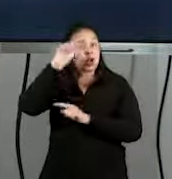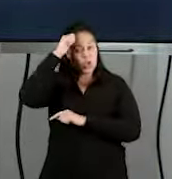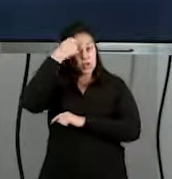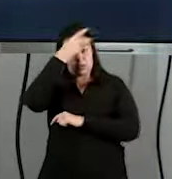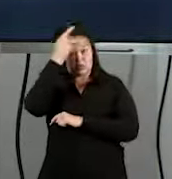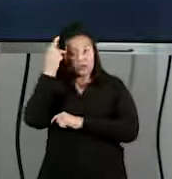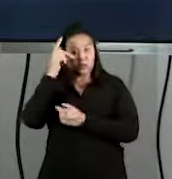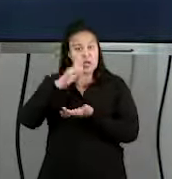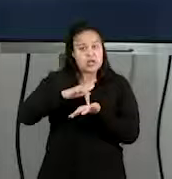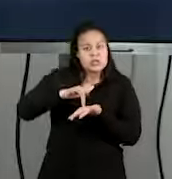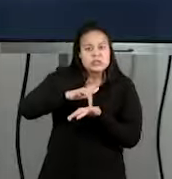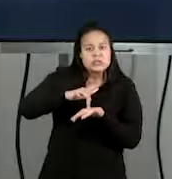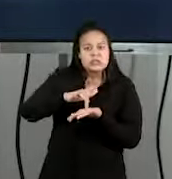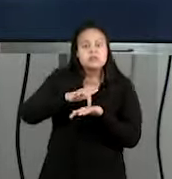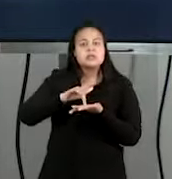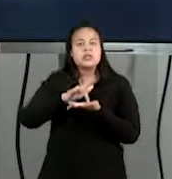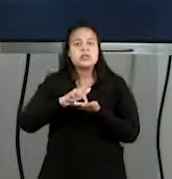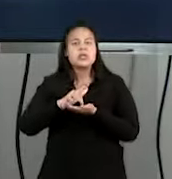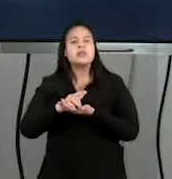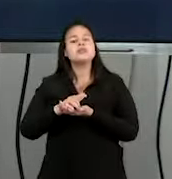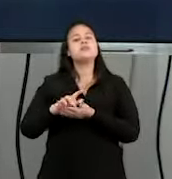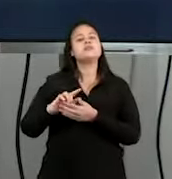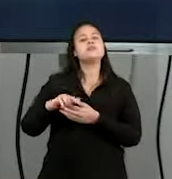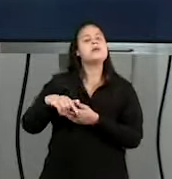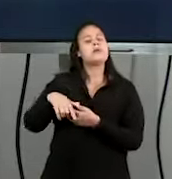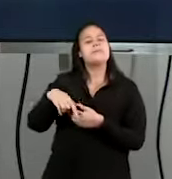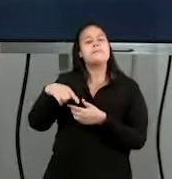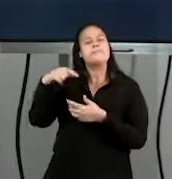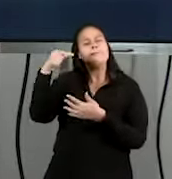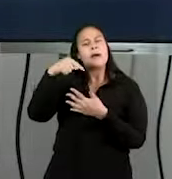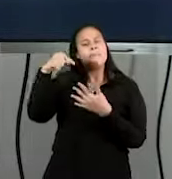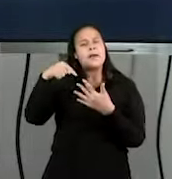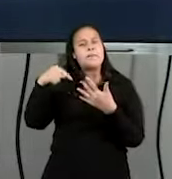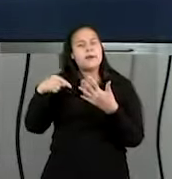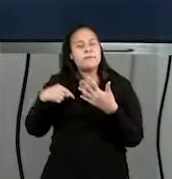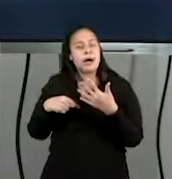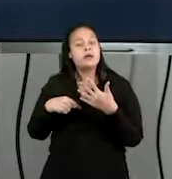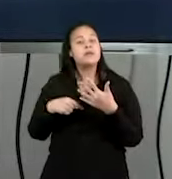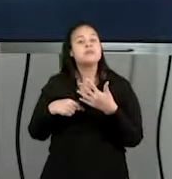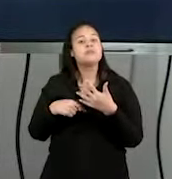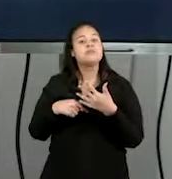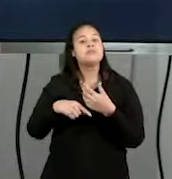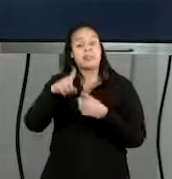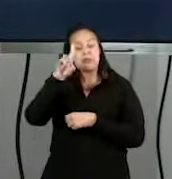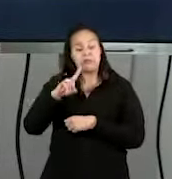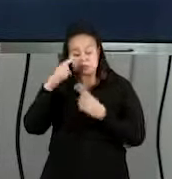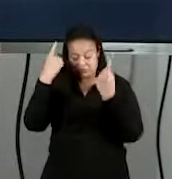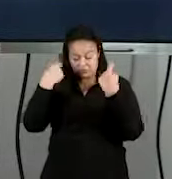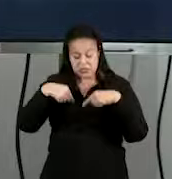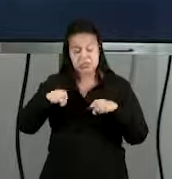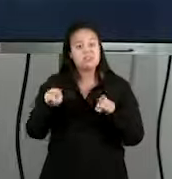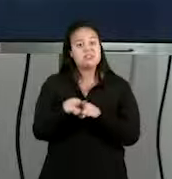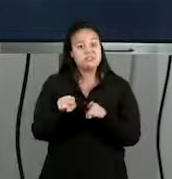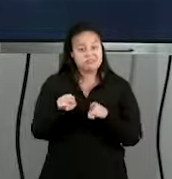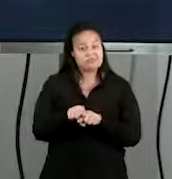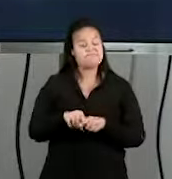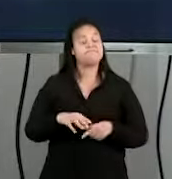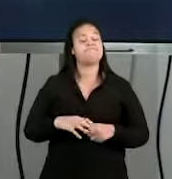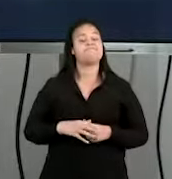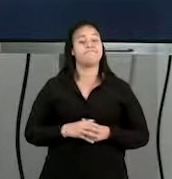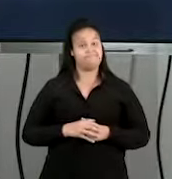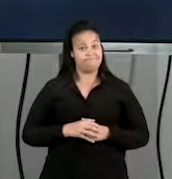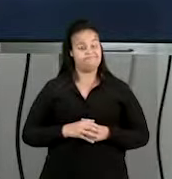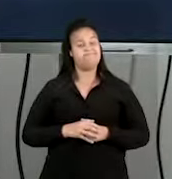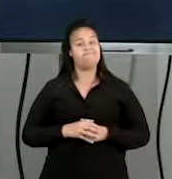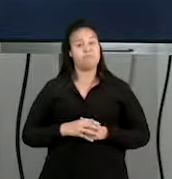os ciganos, os homossexuais, pessoas com alguma deficiência física, eram todos alvos de perseguição do mesmo